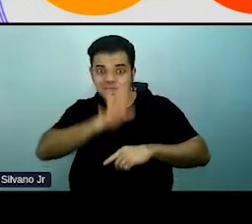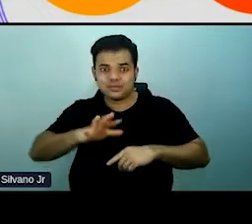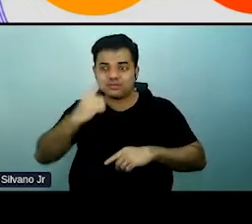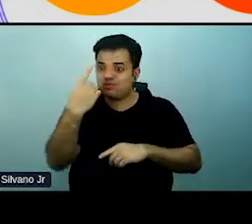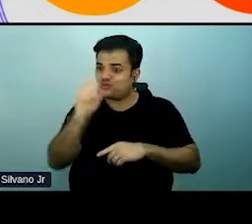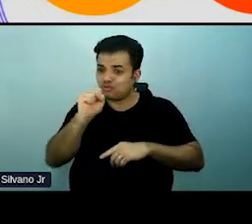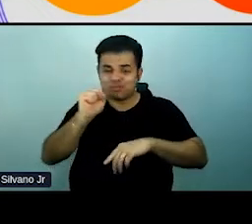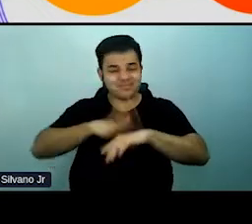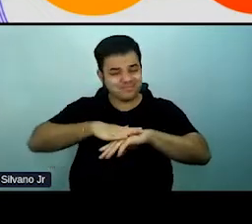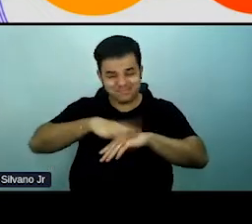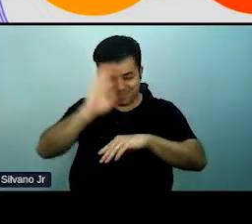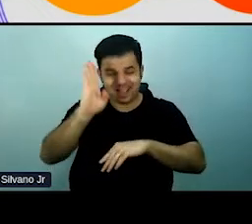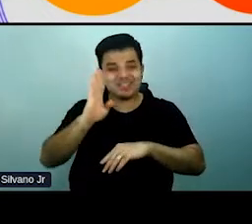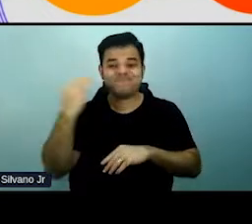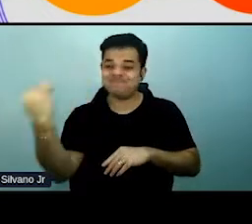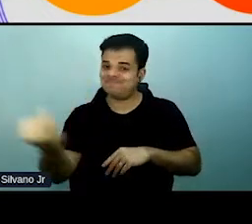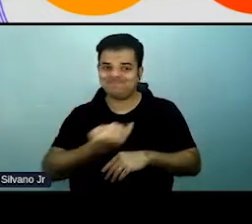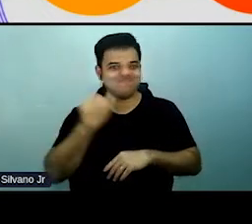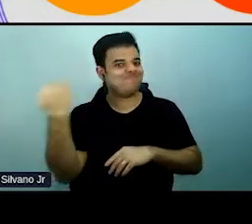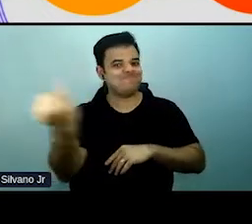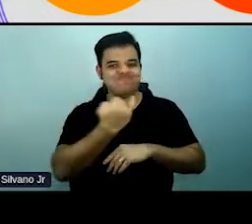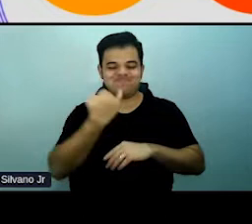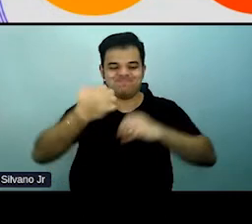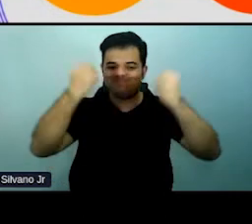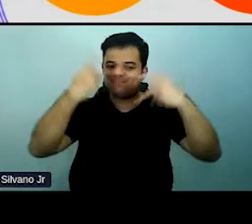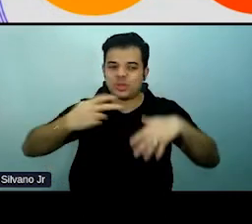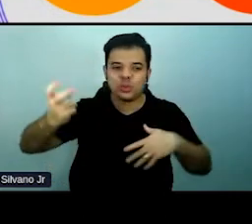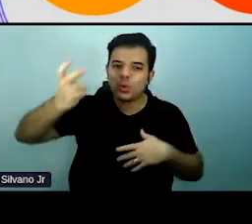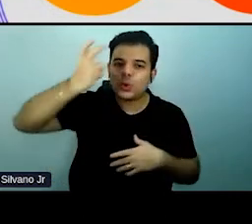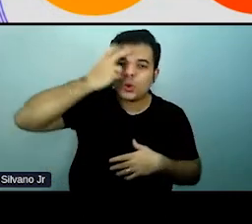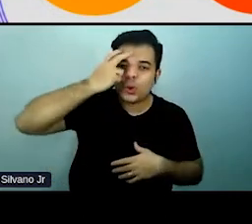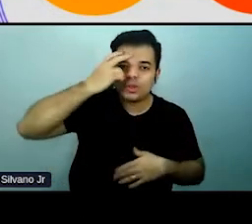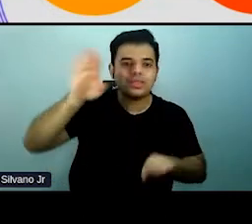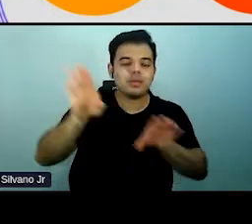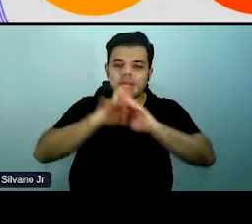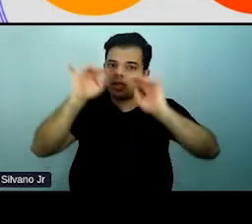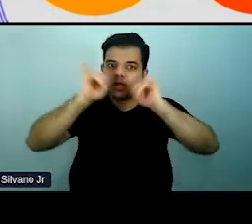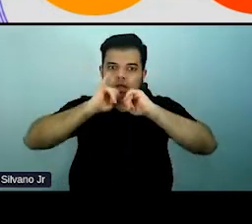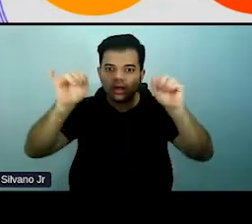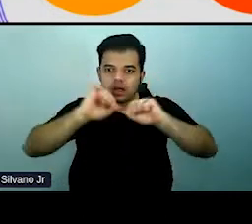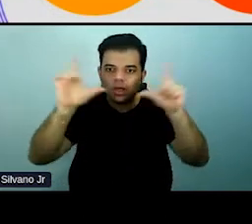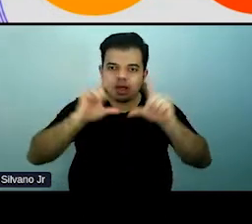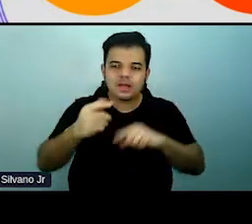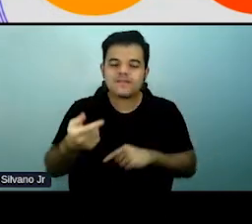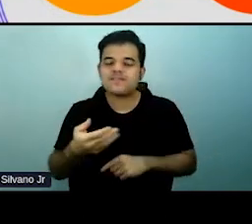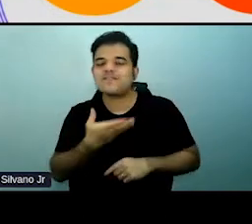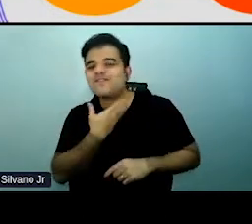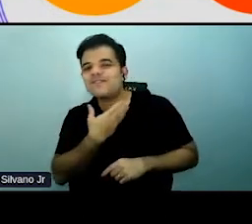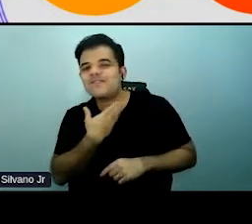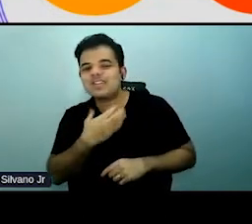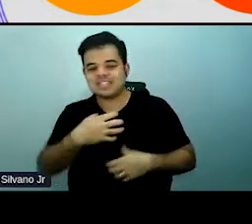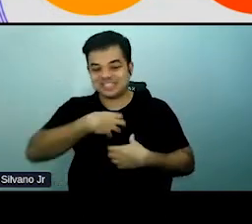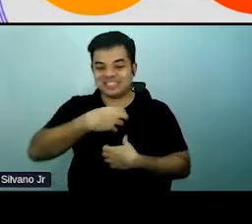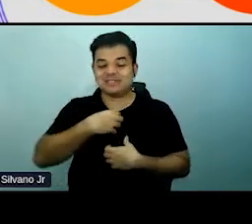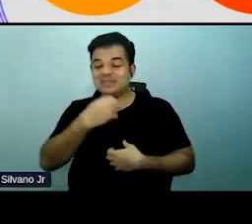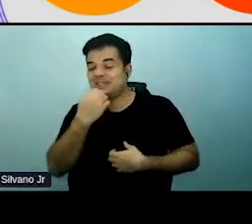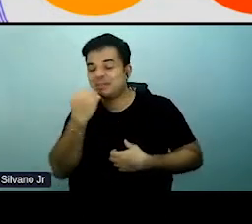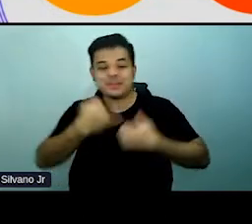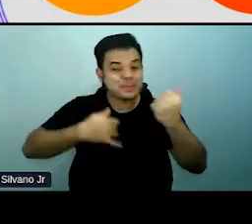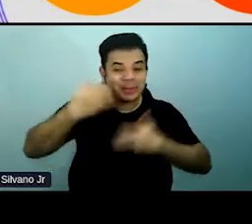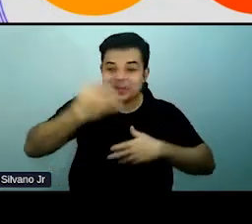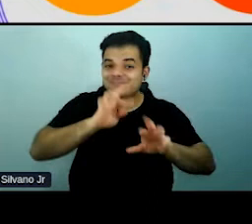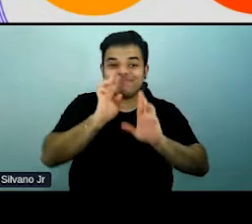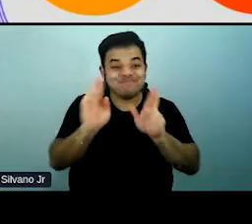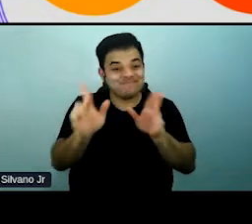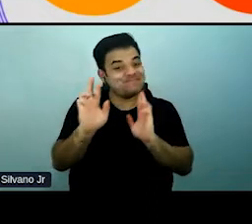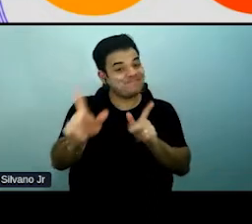isso que é importante a gente falar a respeito da cultura, esse alerta a respeito do sotaque, do quanto que às vezes podem ter algumas,